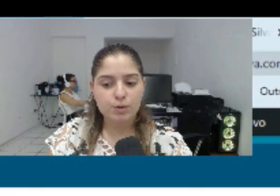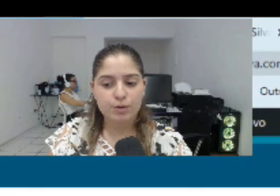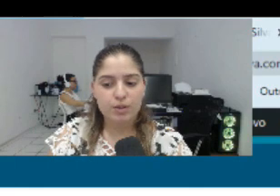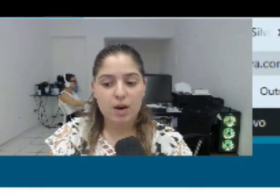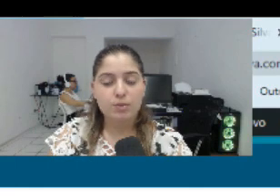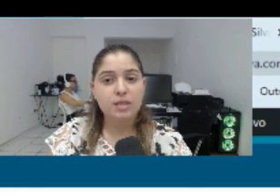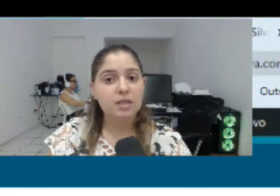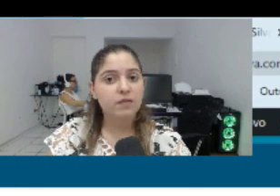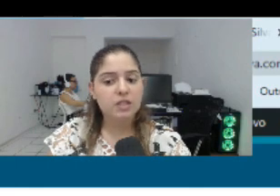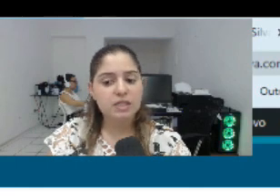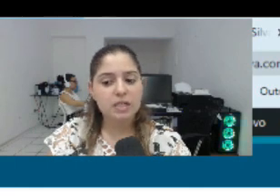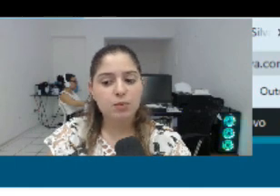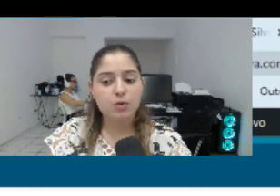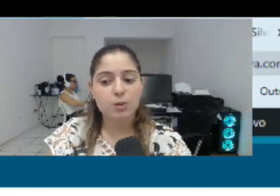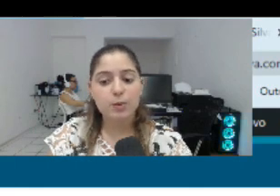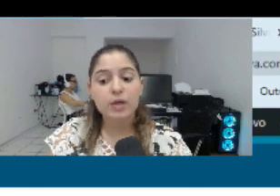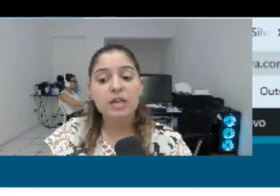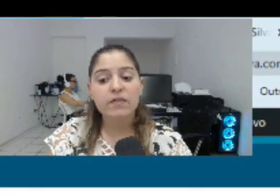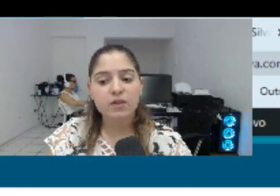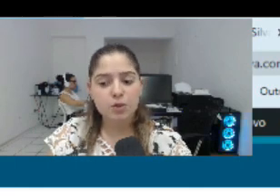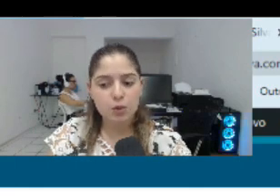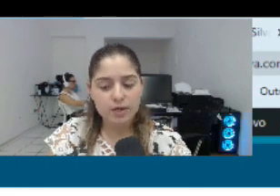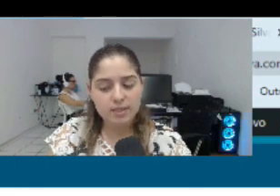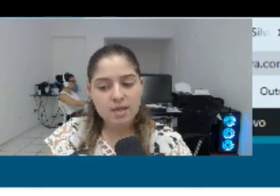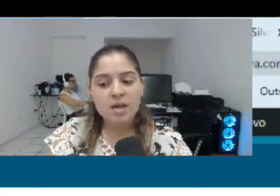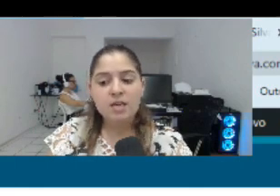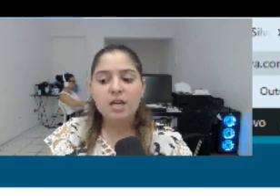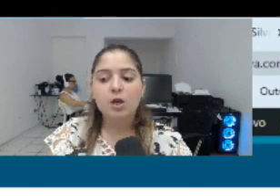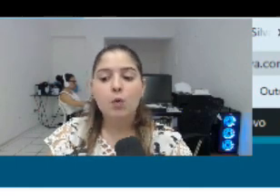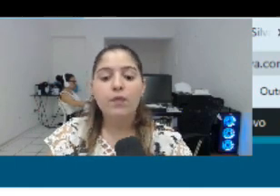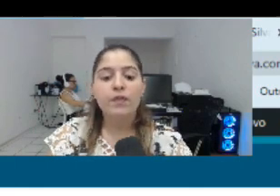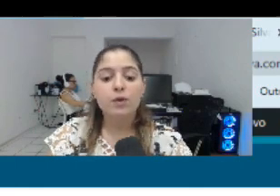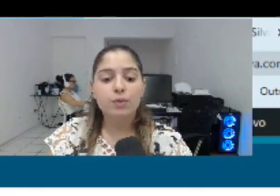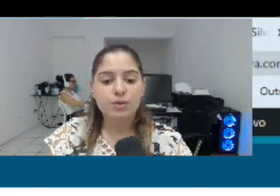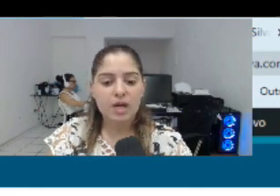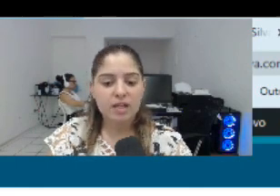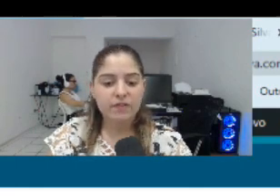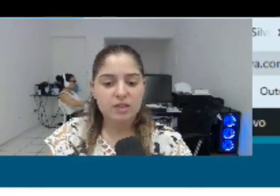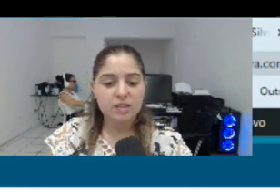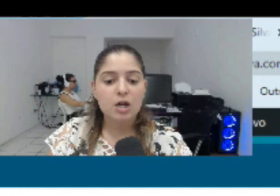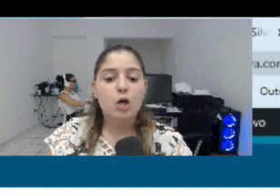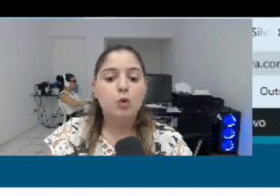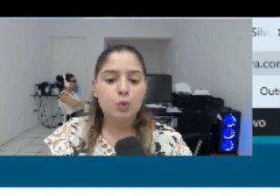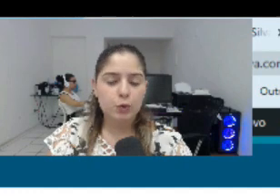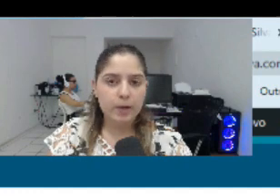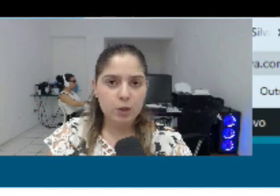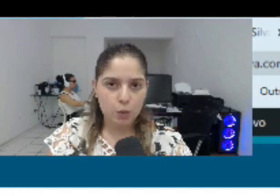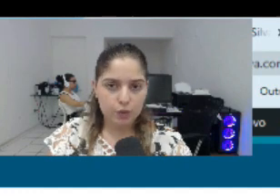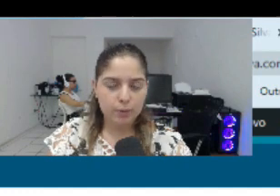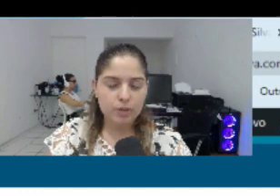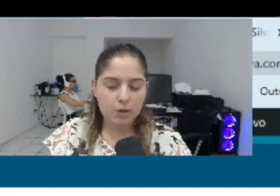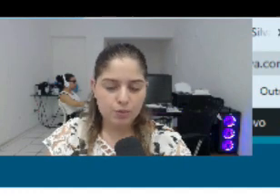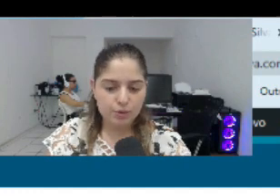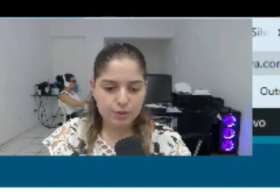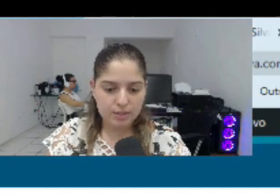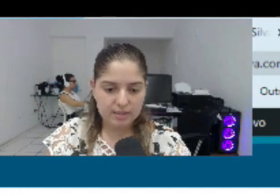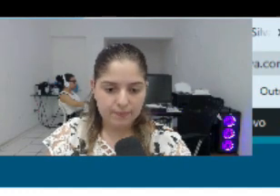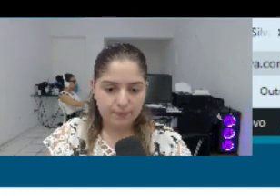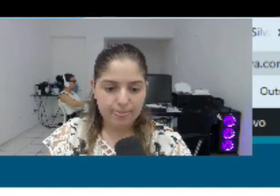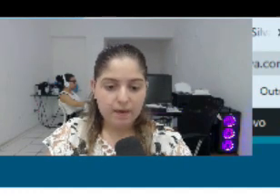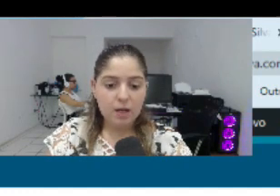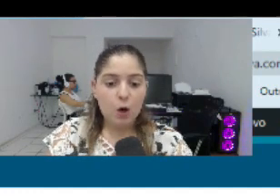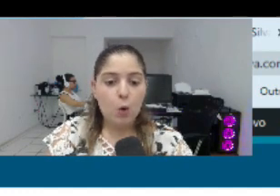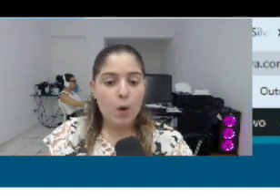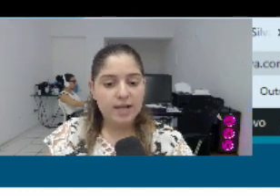Emenda Constitucional 125 de 2022, que criou o filtro de relevância no Superior Tribunal de